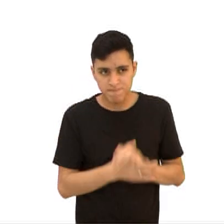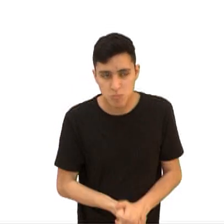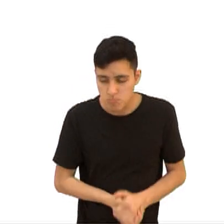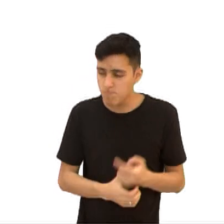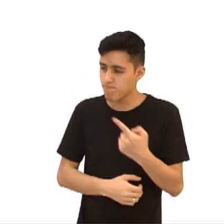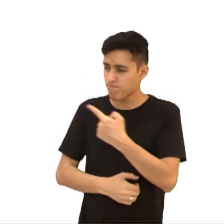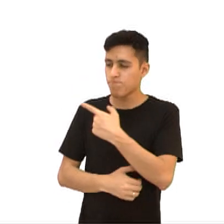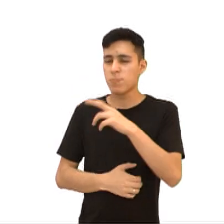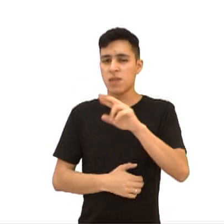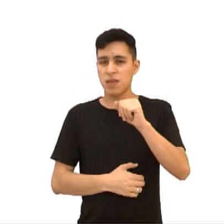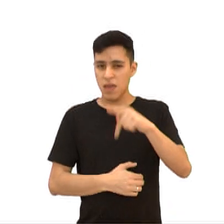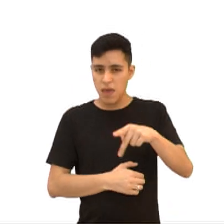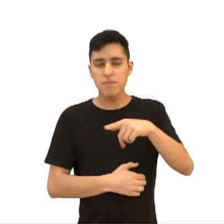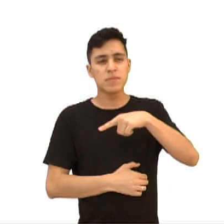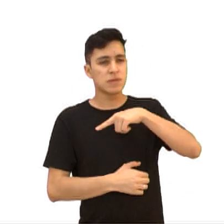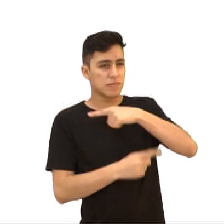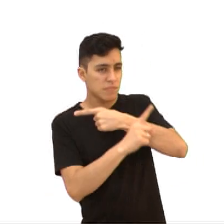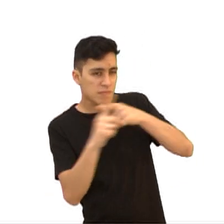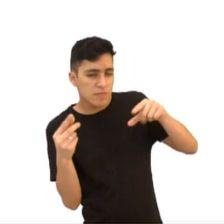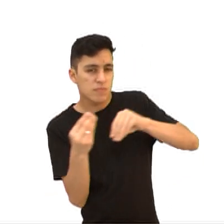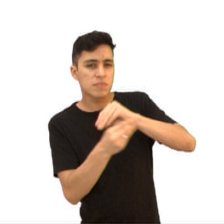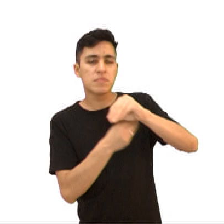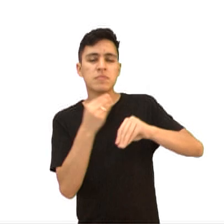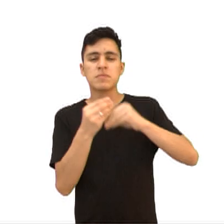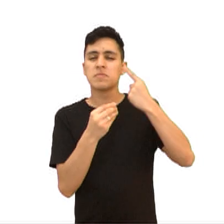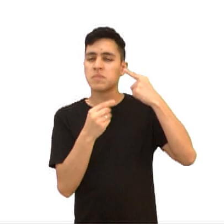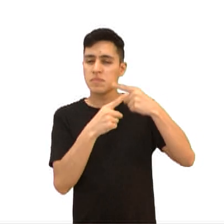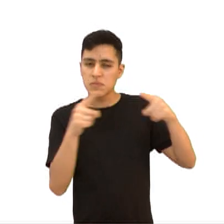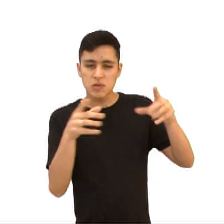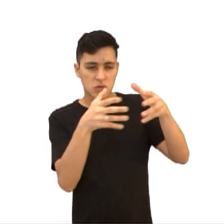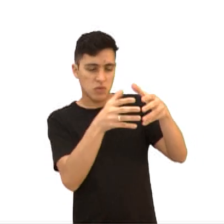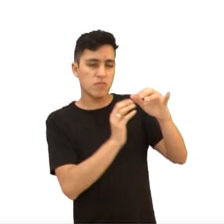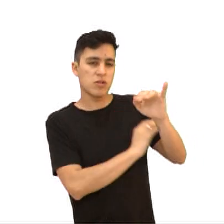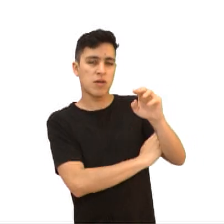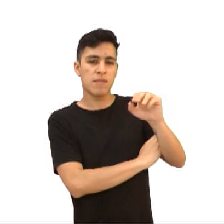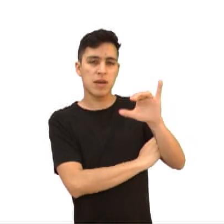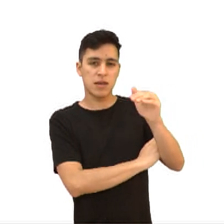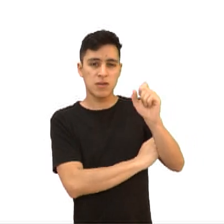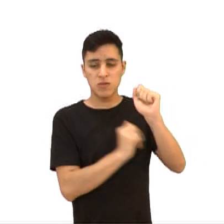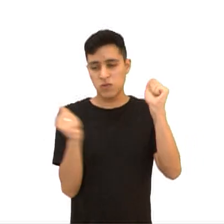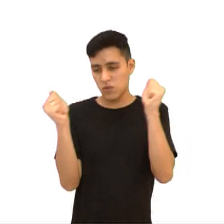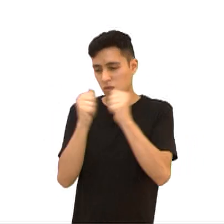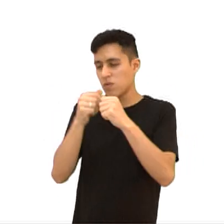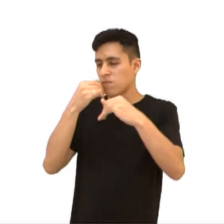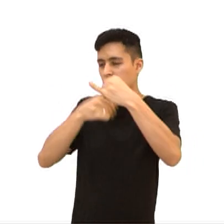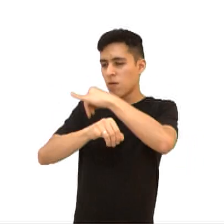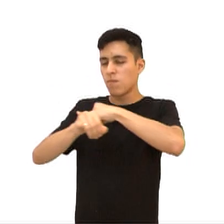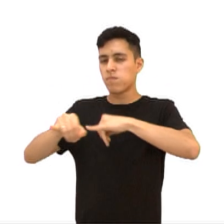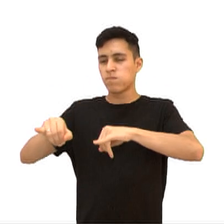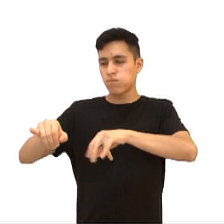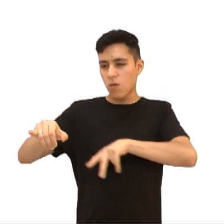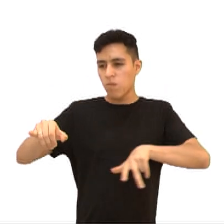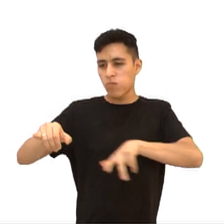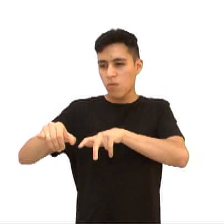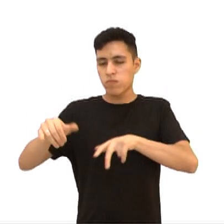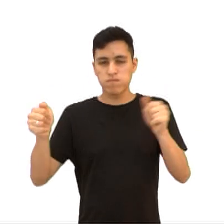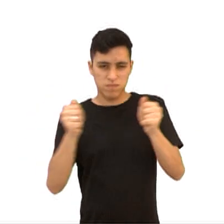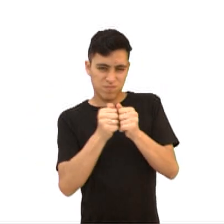musical que mistura poesia cantada, típicas dos imigrantes jamaicanos, unida com a batida eletrônica do DJ.